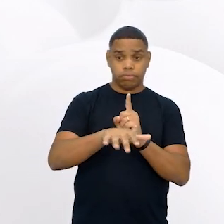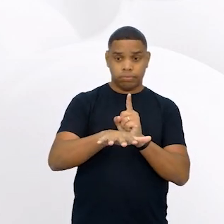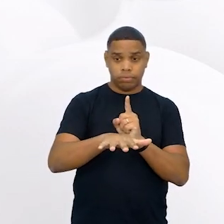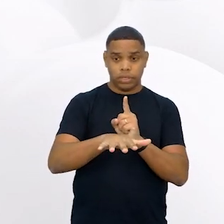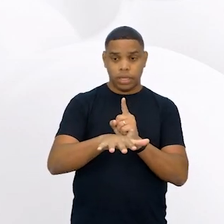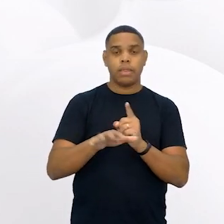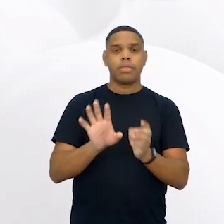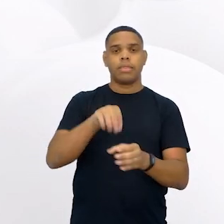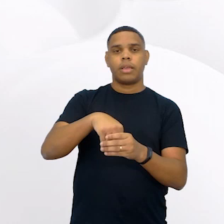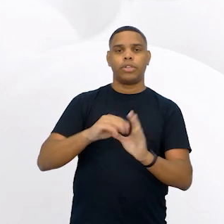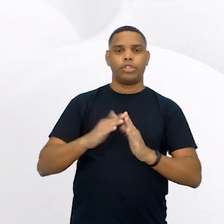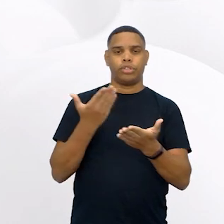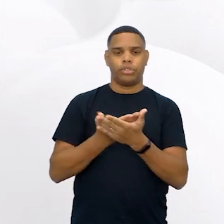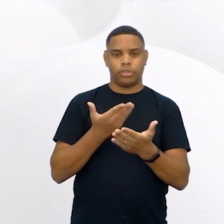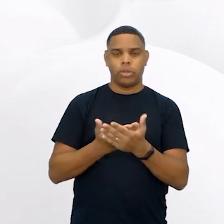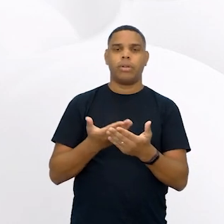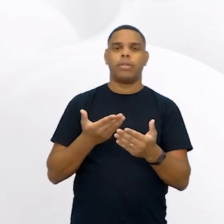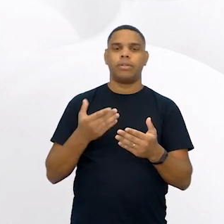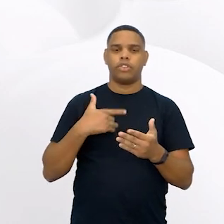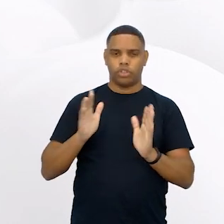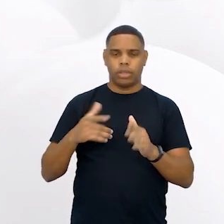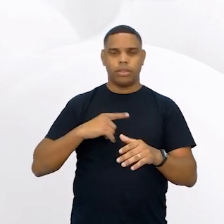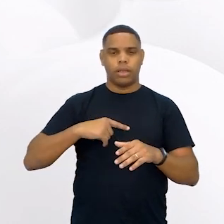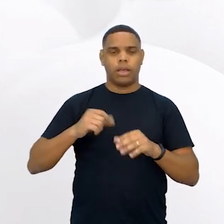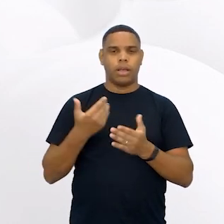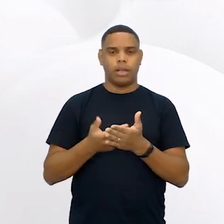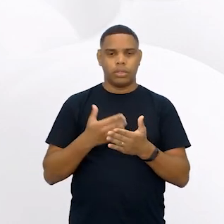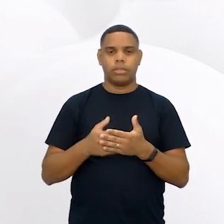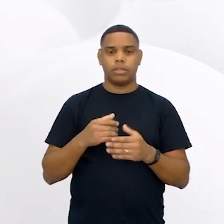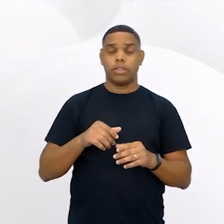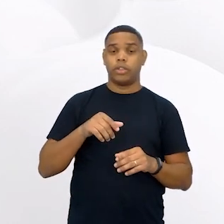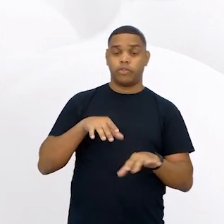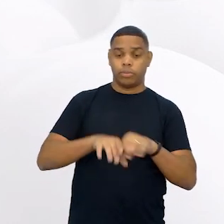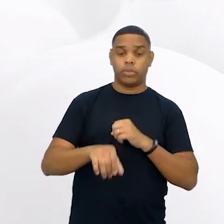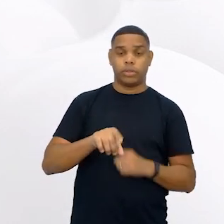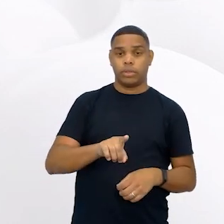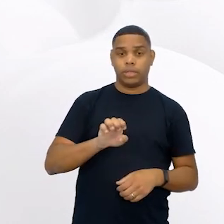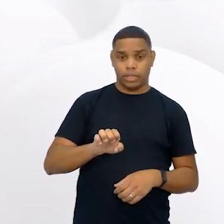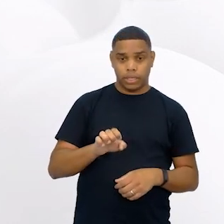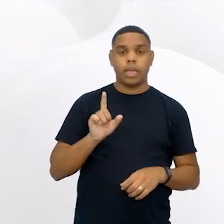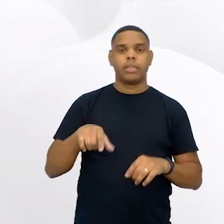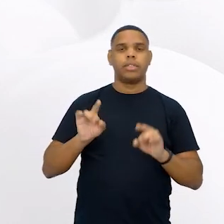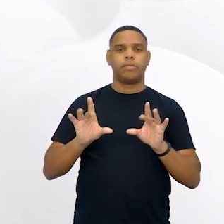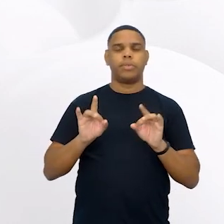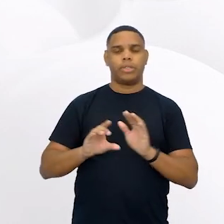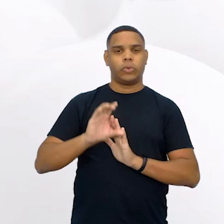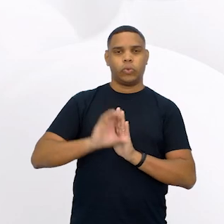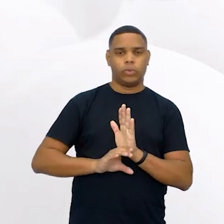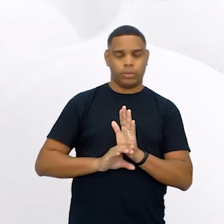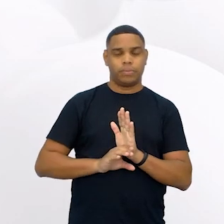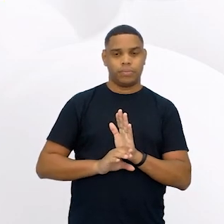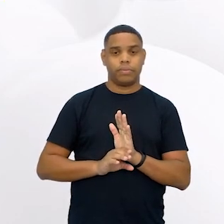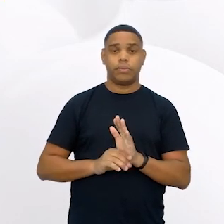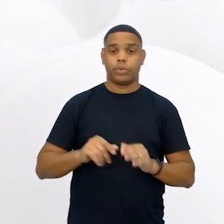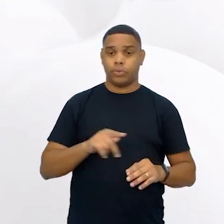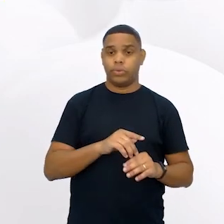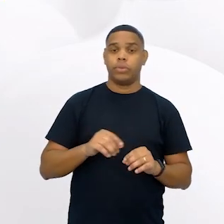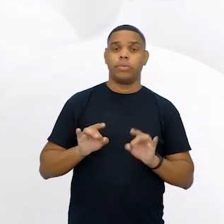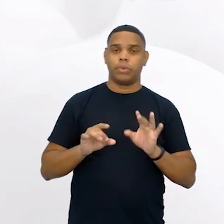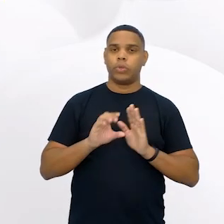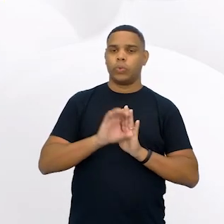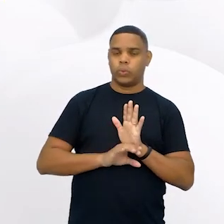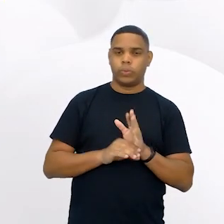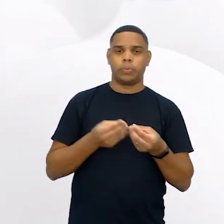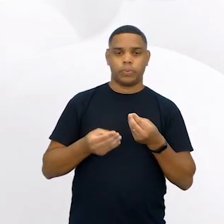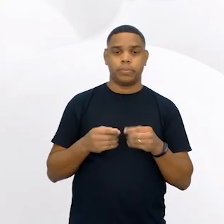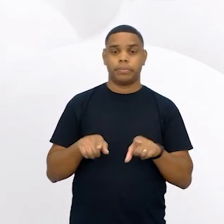na escola, na rede, com as aulas atribuídas, enfim. Formador da IE, a gente chama de especialistas em currículo, é o professor especialista em